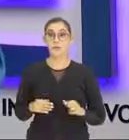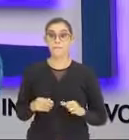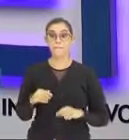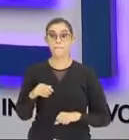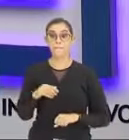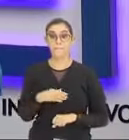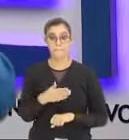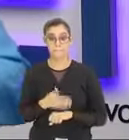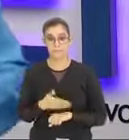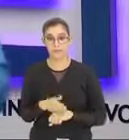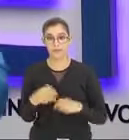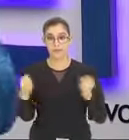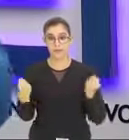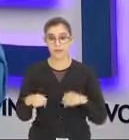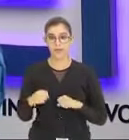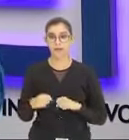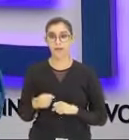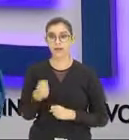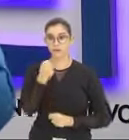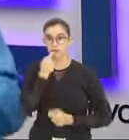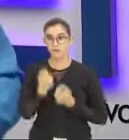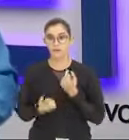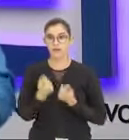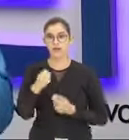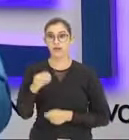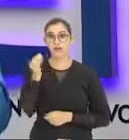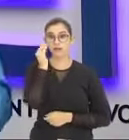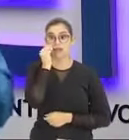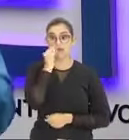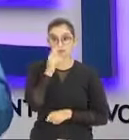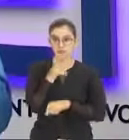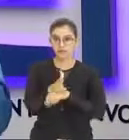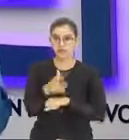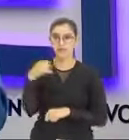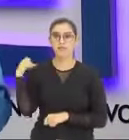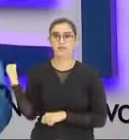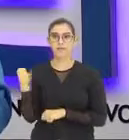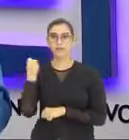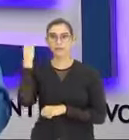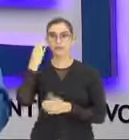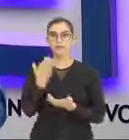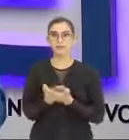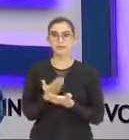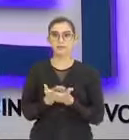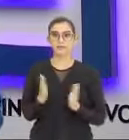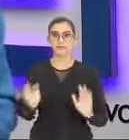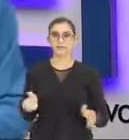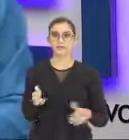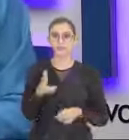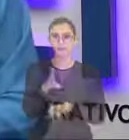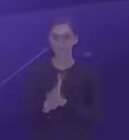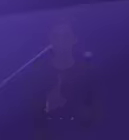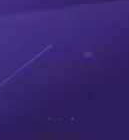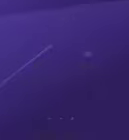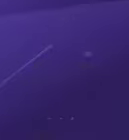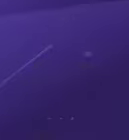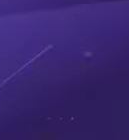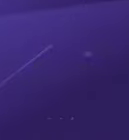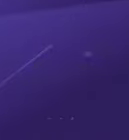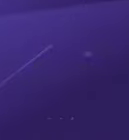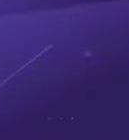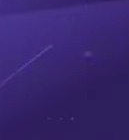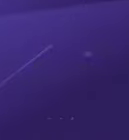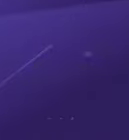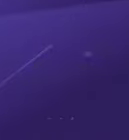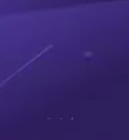uma olhada nesse vídeo, analisa ele, que ele é importante demais para essa aula de agora. Beleza? Vamos olhar o vídeo. Uma